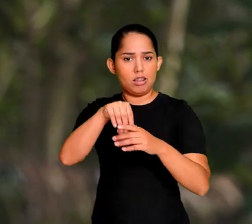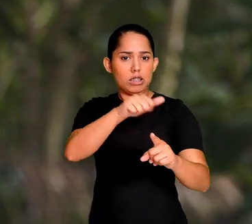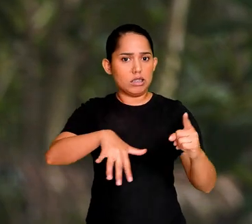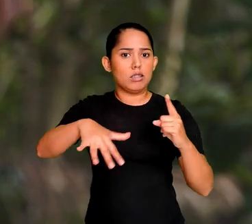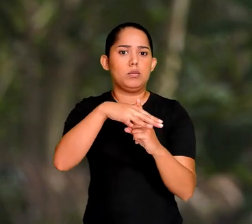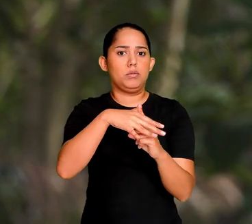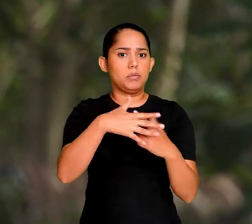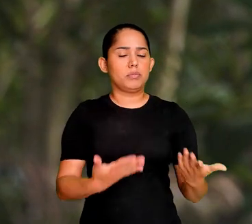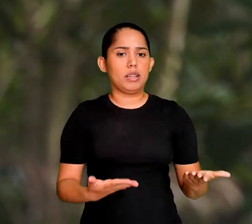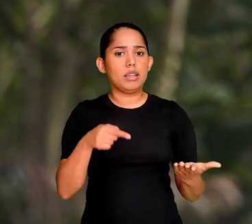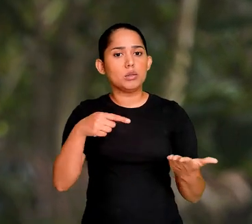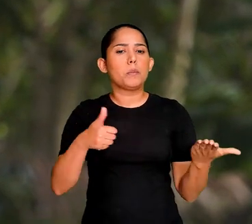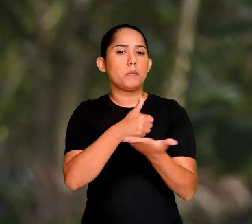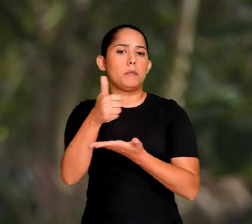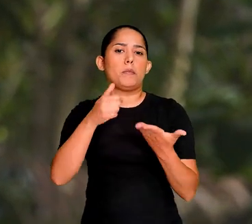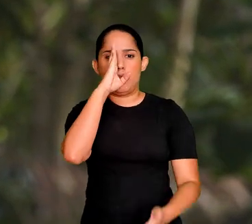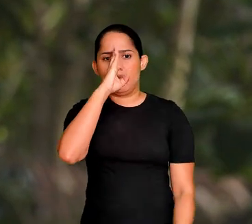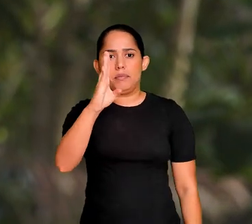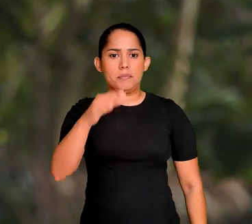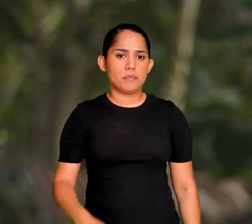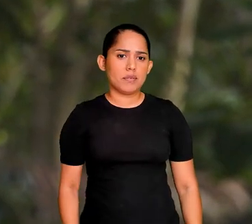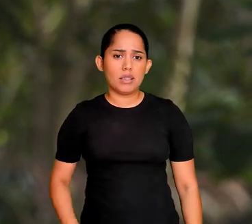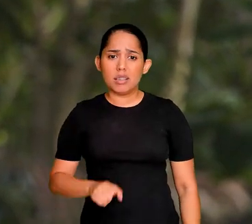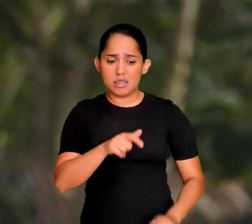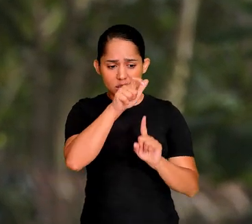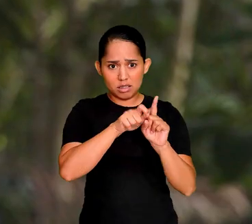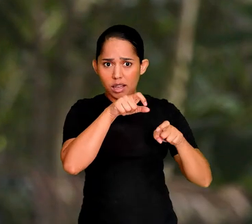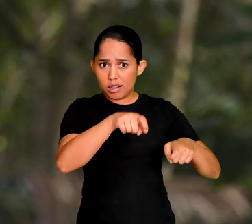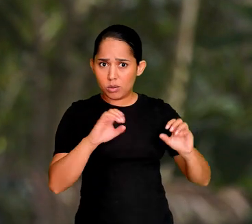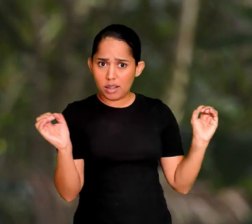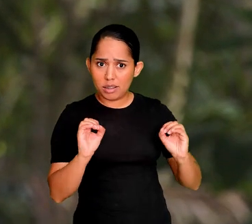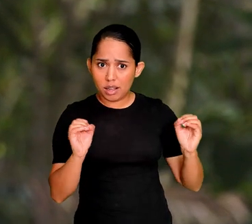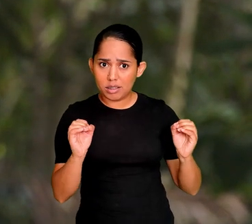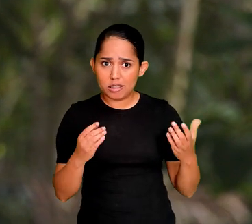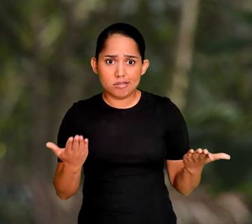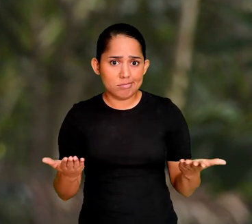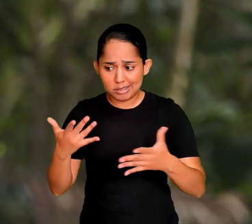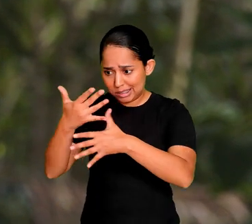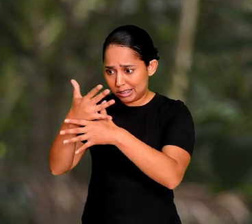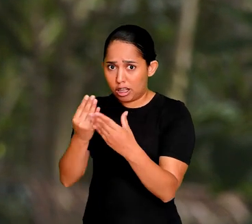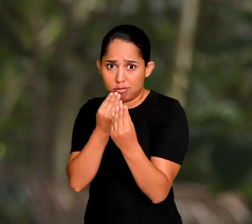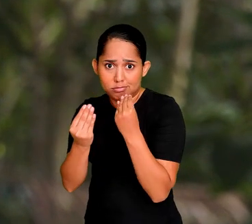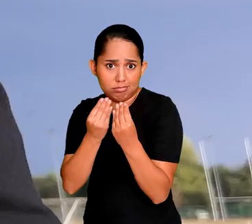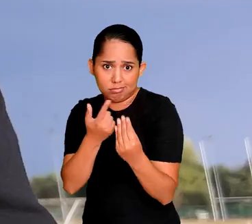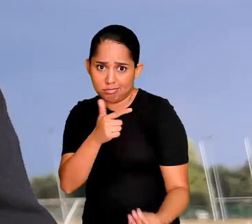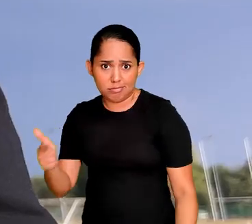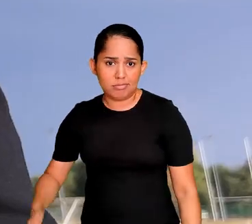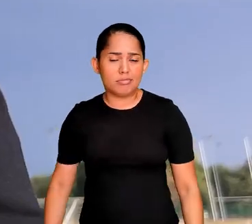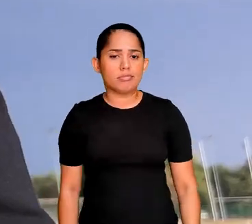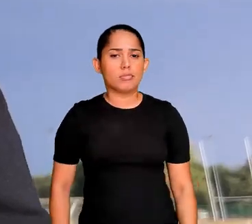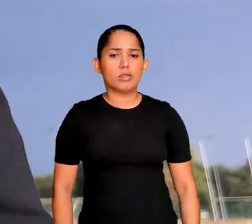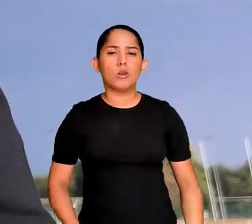dentro da sociedade, né? É a base. Sem o agricultor, a cidade não come.